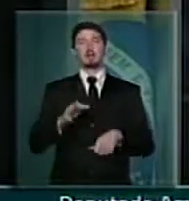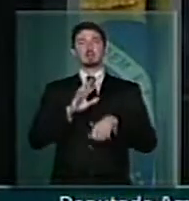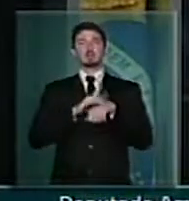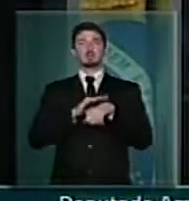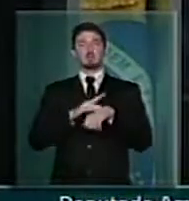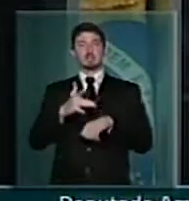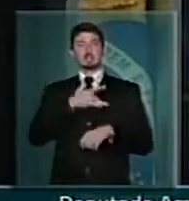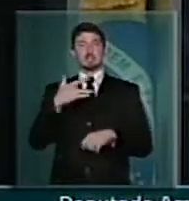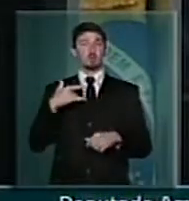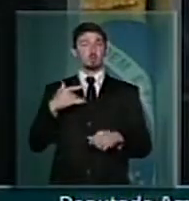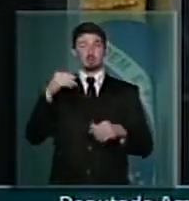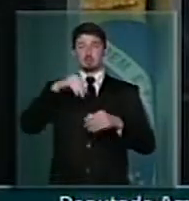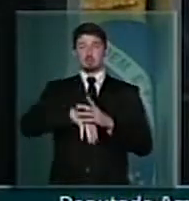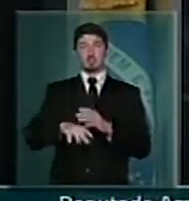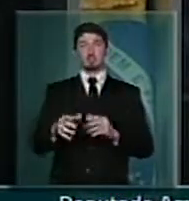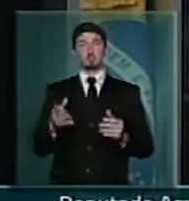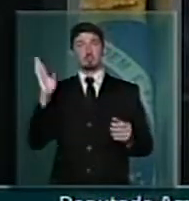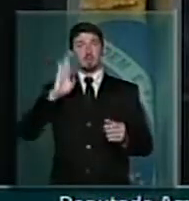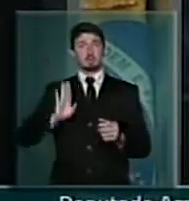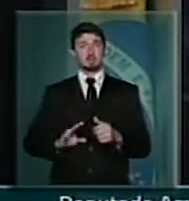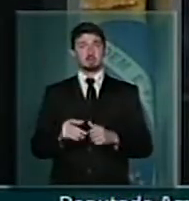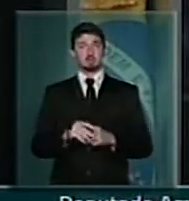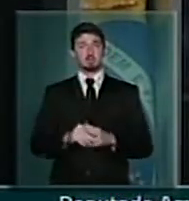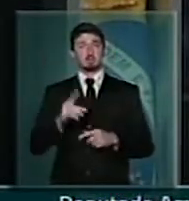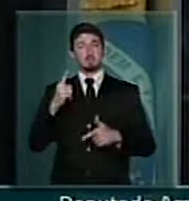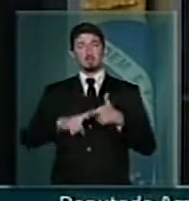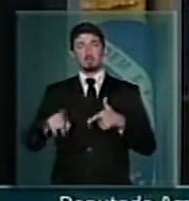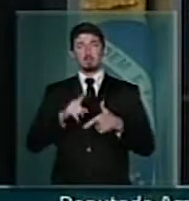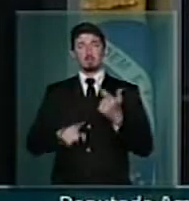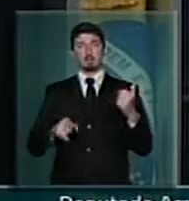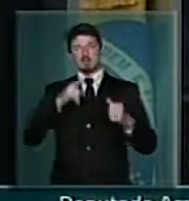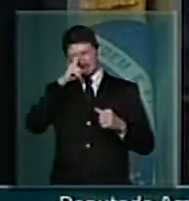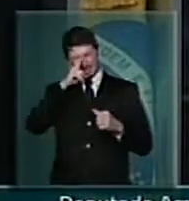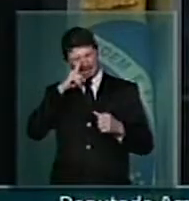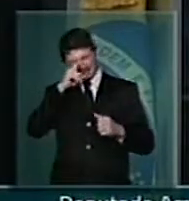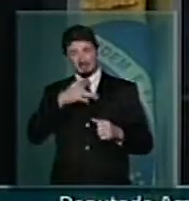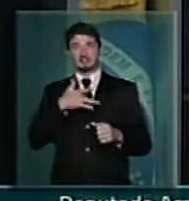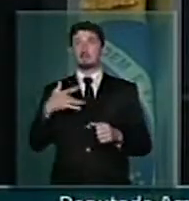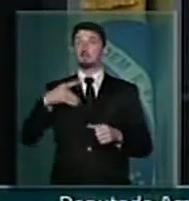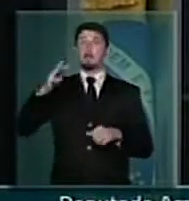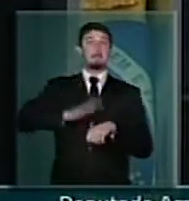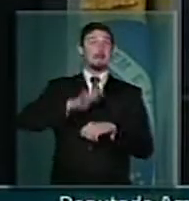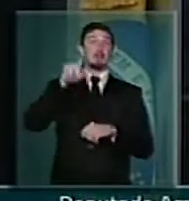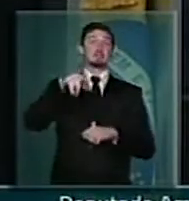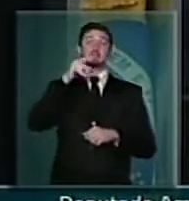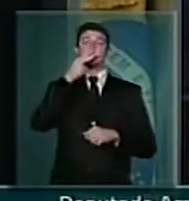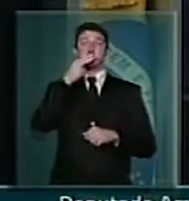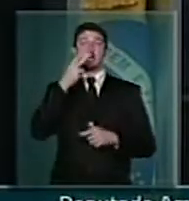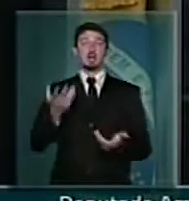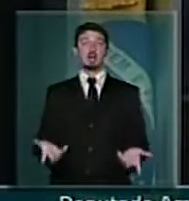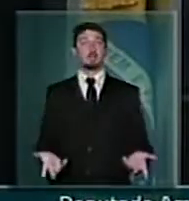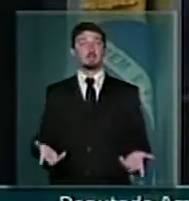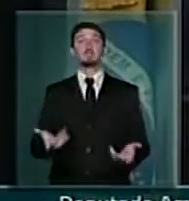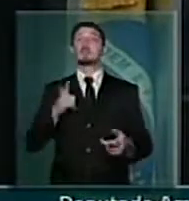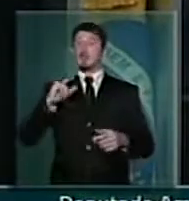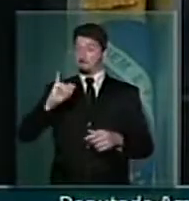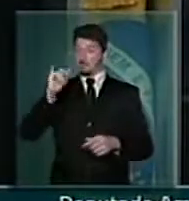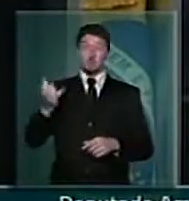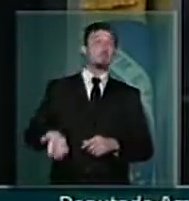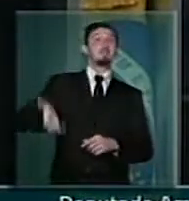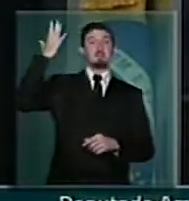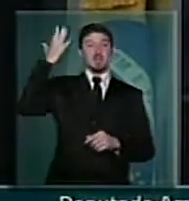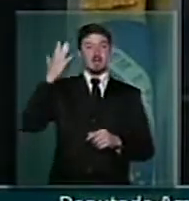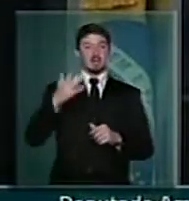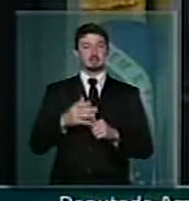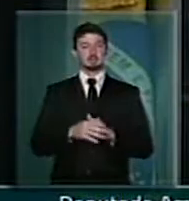rede pública. É um dos principais causas de agravamento da saúde. Nós temos que tributar mais o